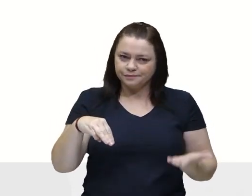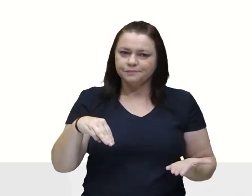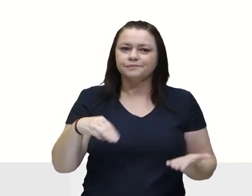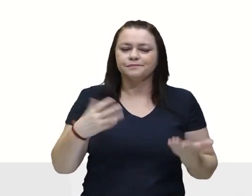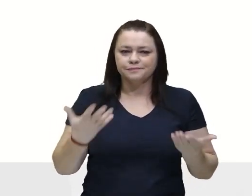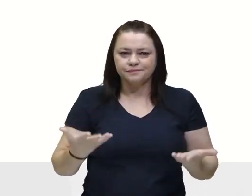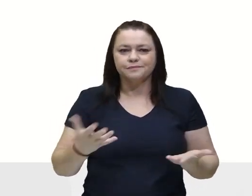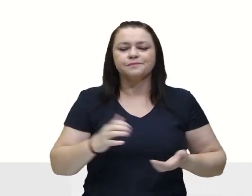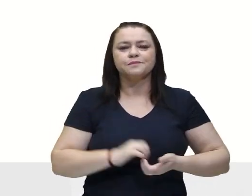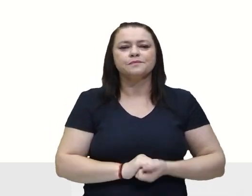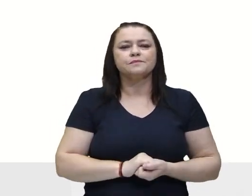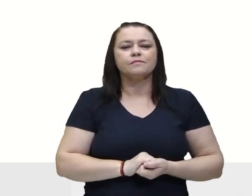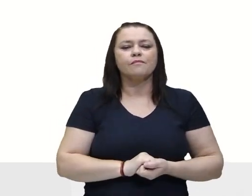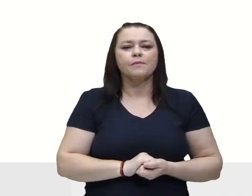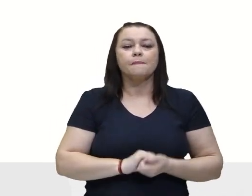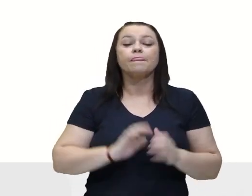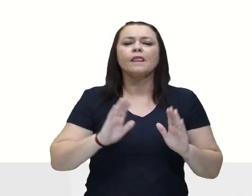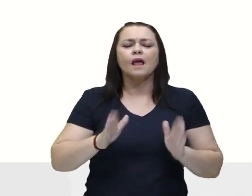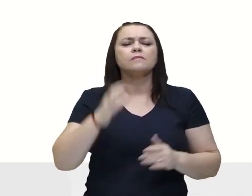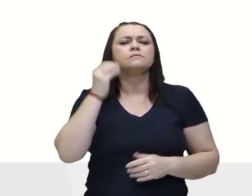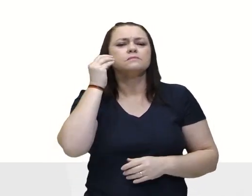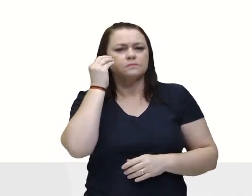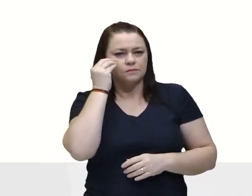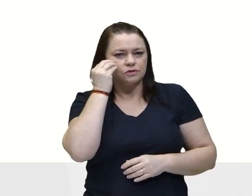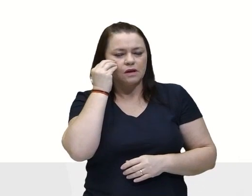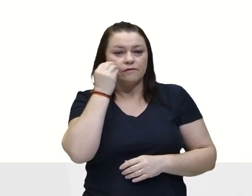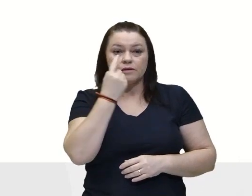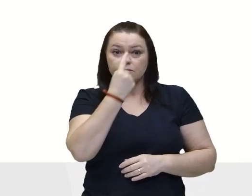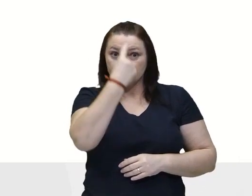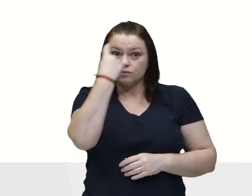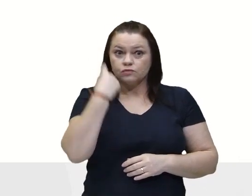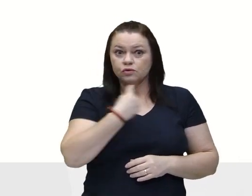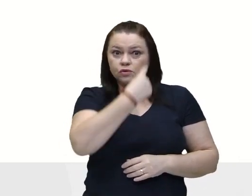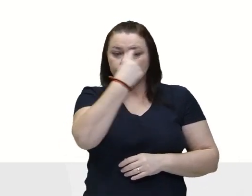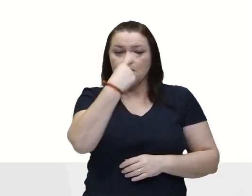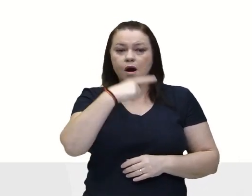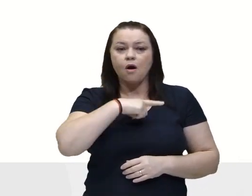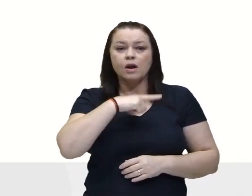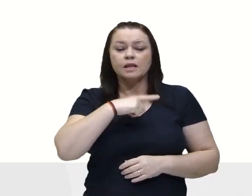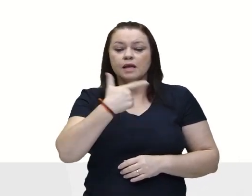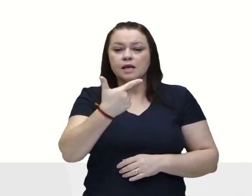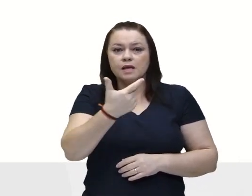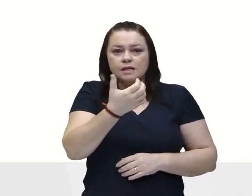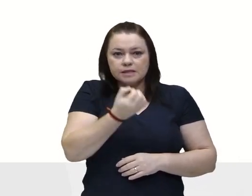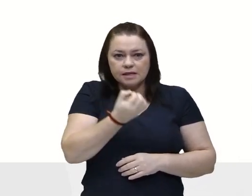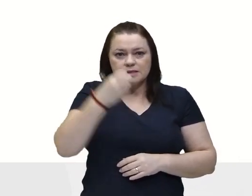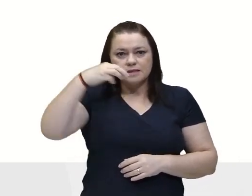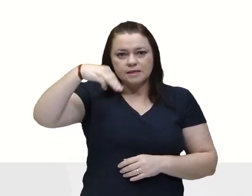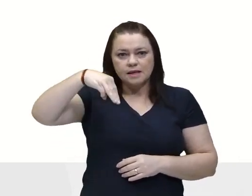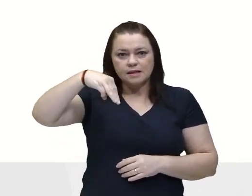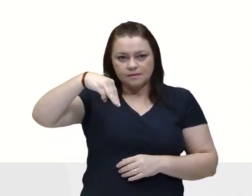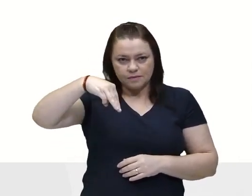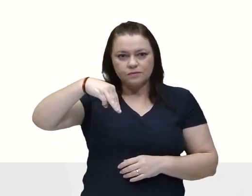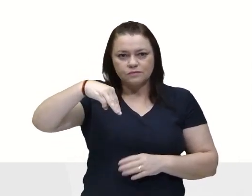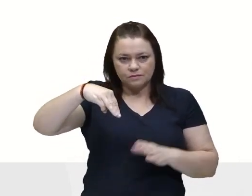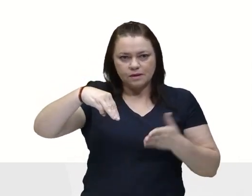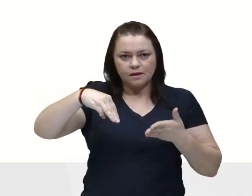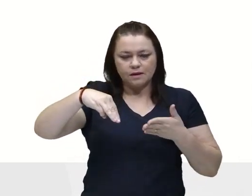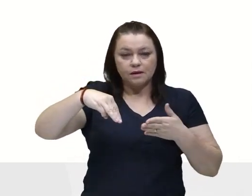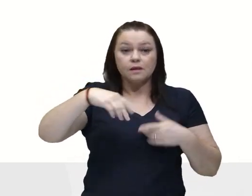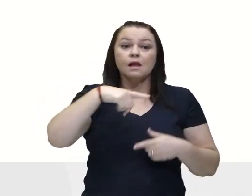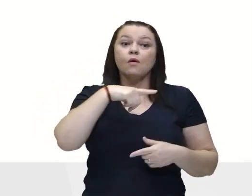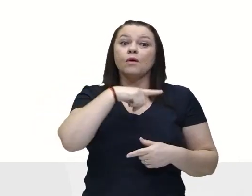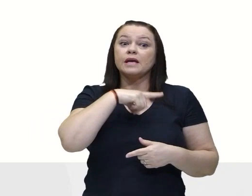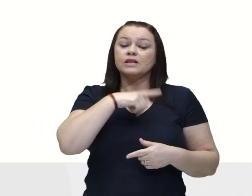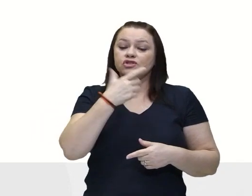bem. Nós já vimos que 1 hora tem quanto? 60 minutos. Ou seja, ele tinha